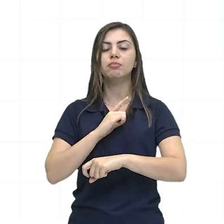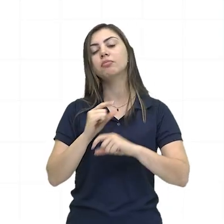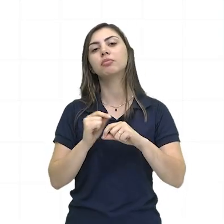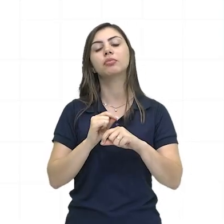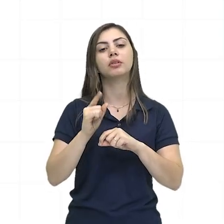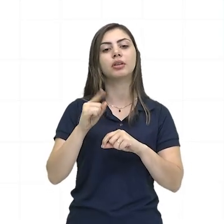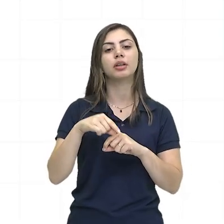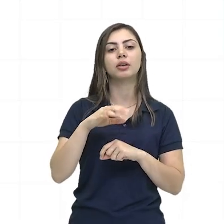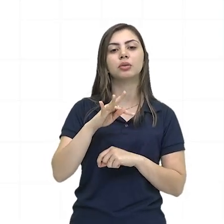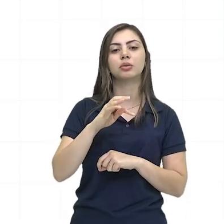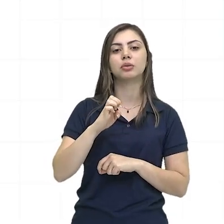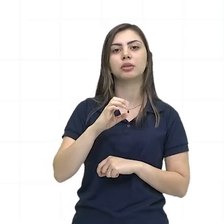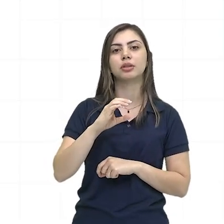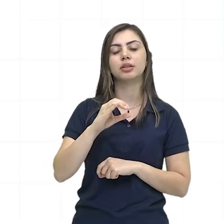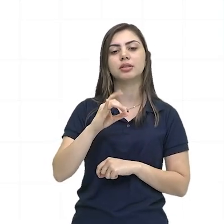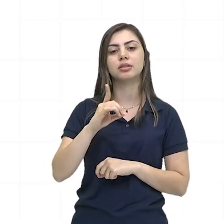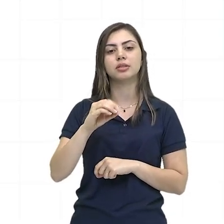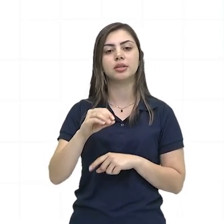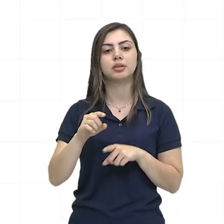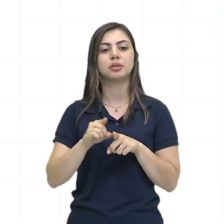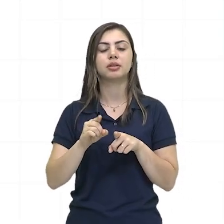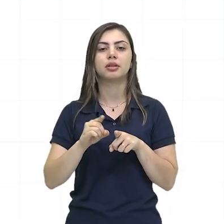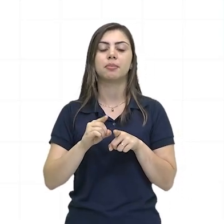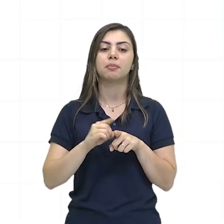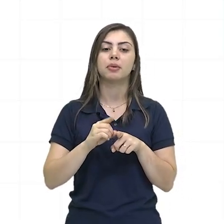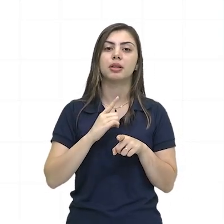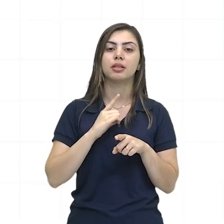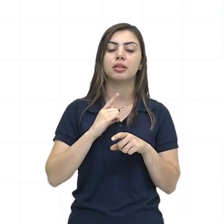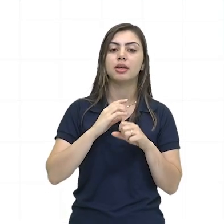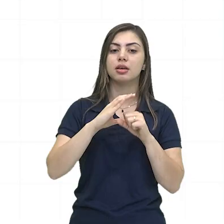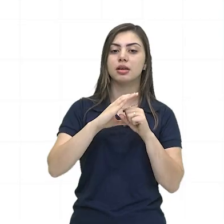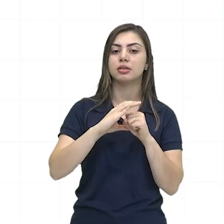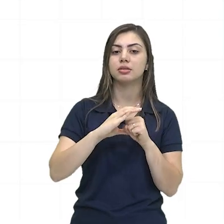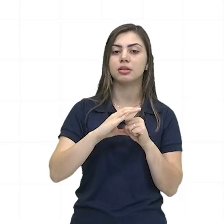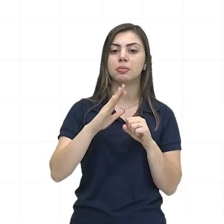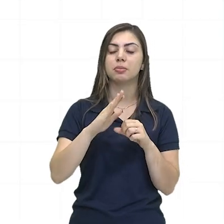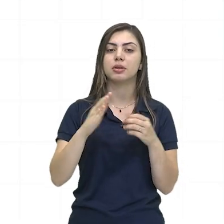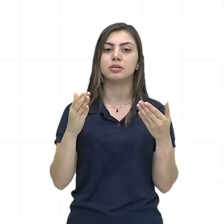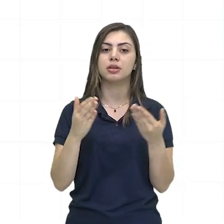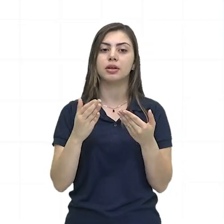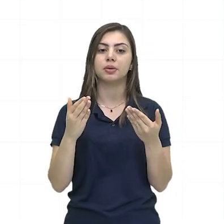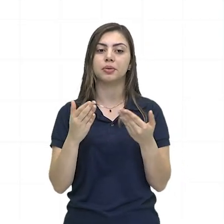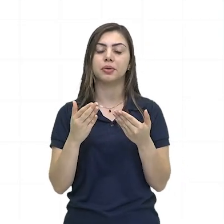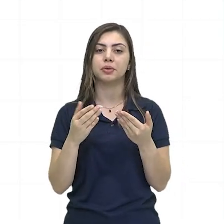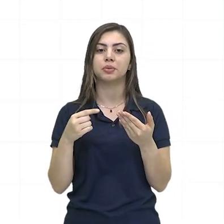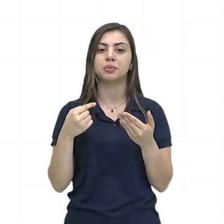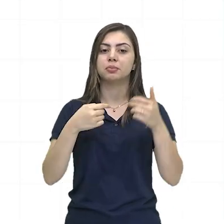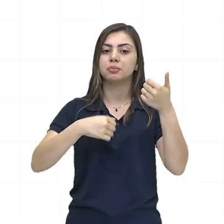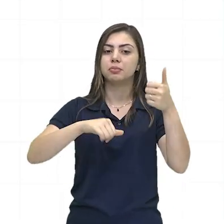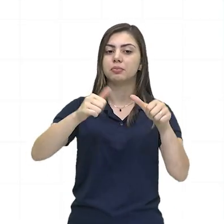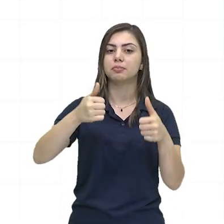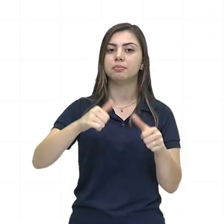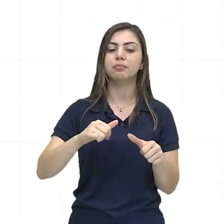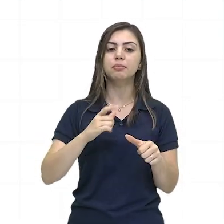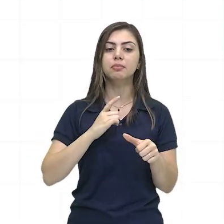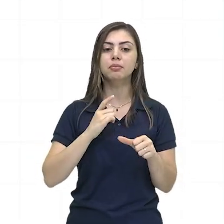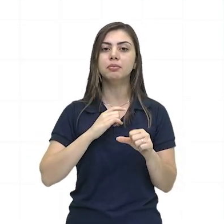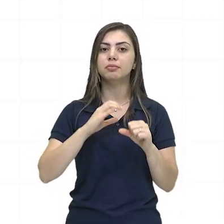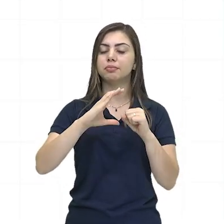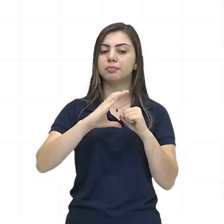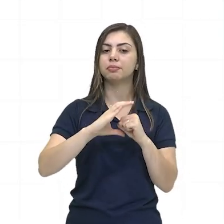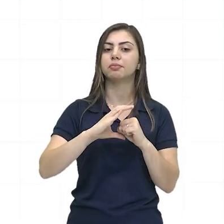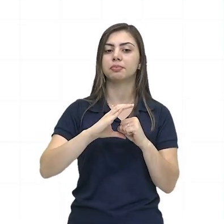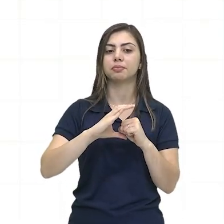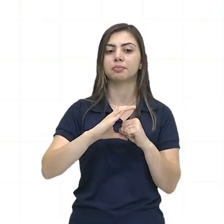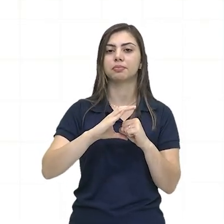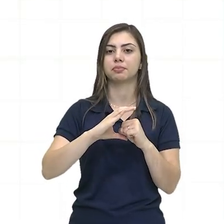célula. Vamos fazer o inverso aí no nosso infográfico, né? Nós temos as células, osteoblastos, osteoclastos, essas